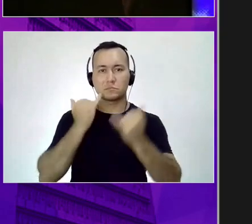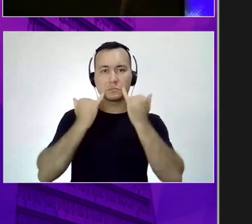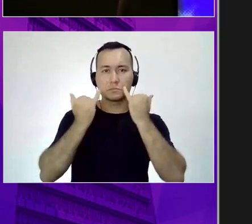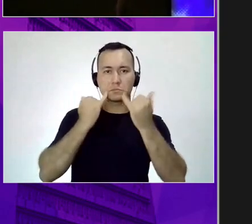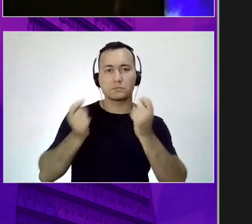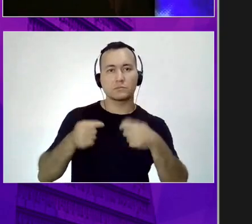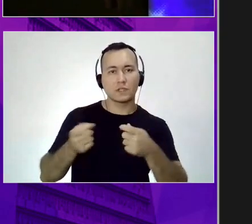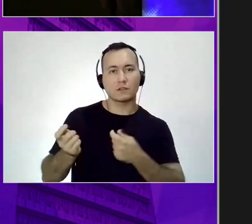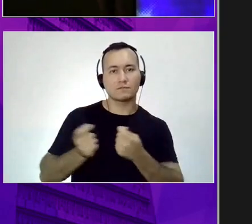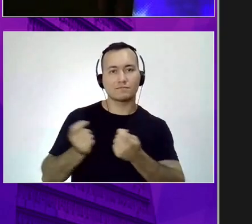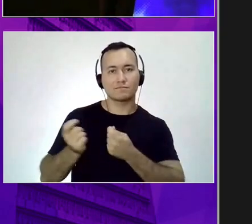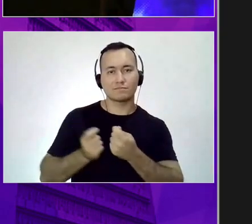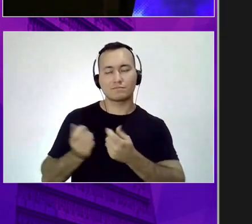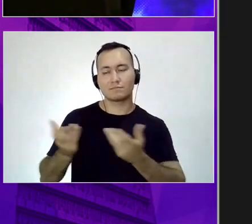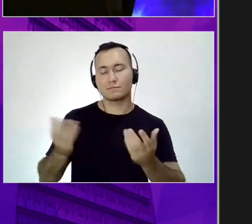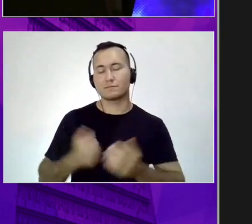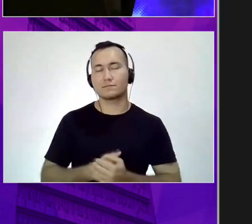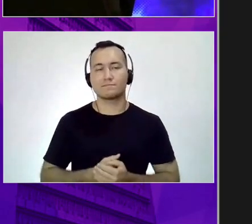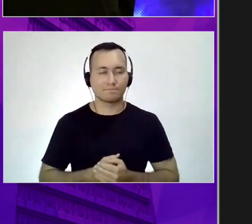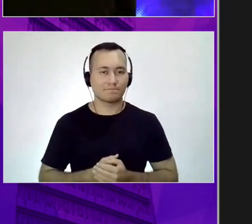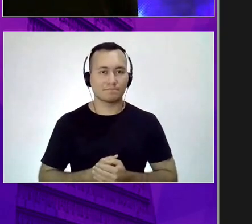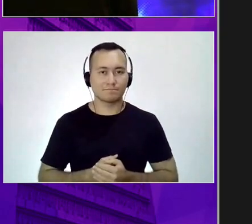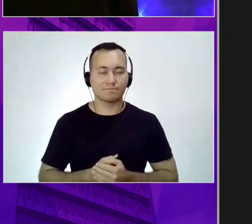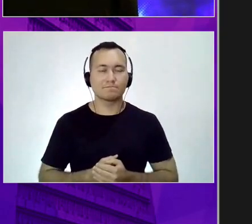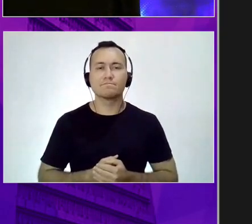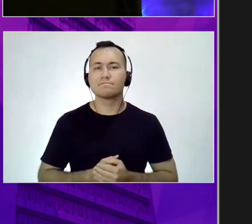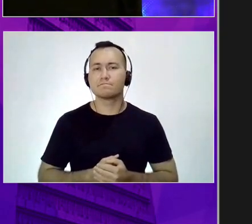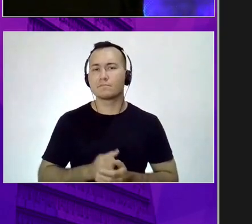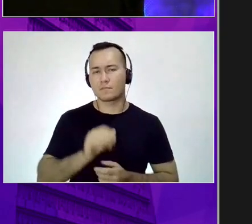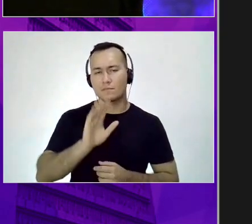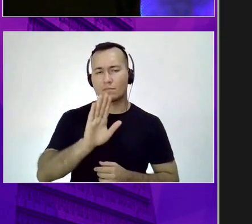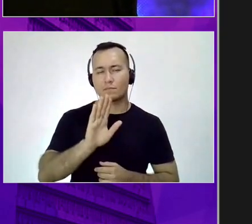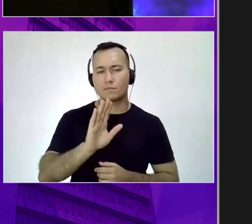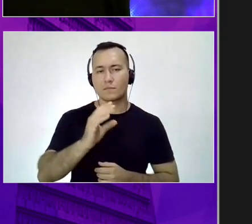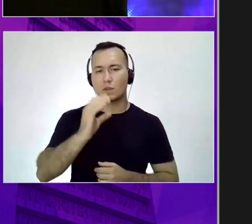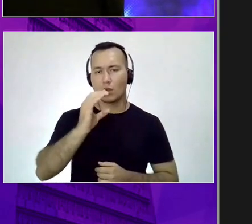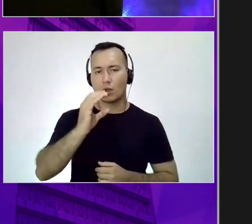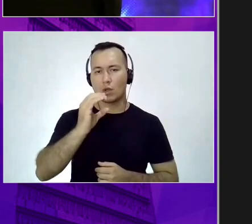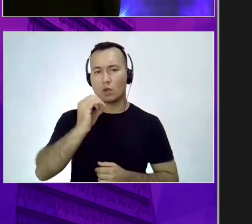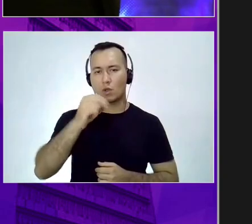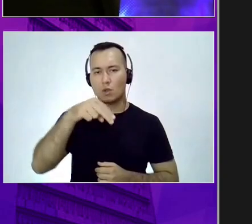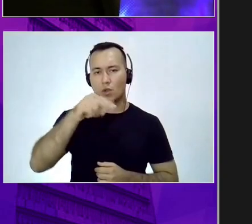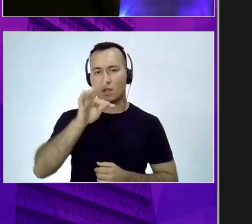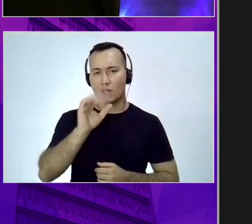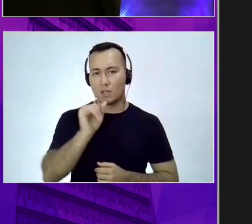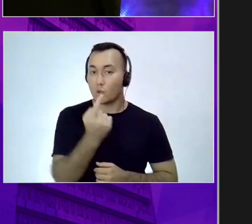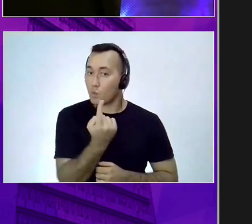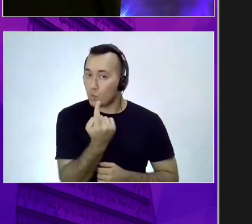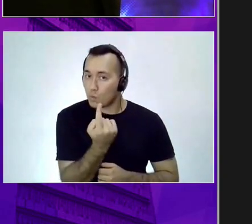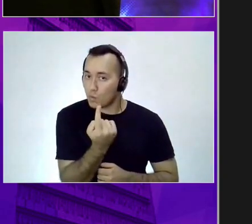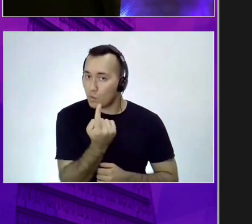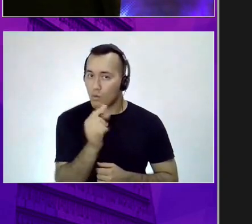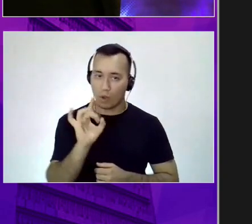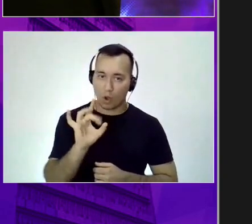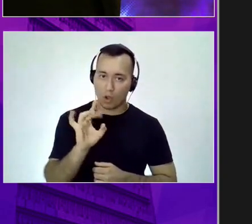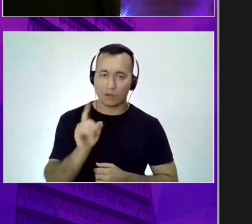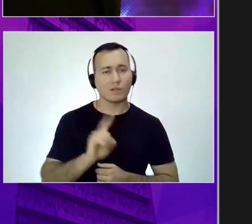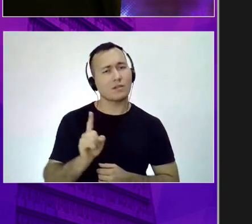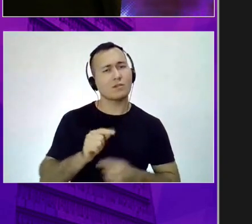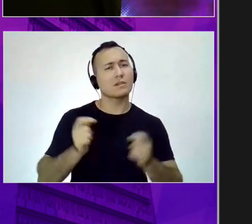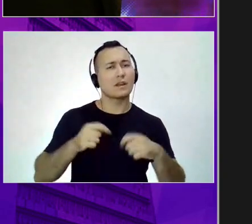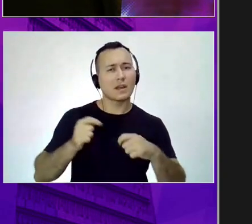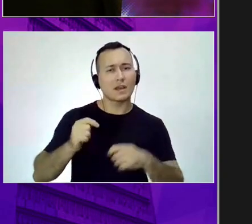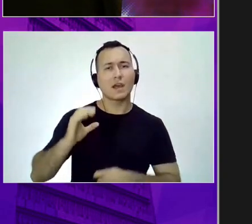em não só uma conta. Né? Aqui eu fiz até a representação com mais de uma conta, por exemplo, de cloud,